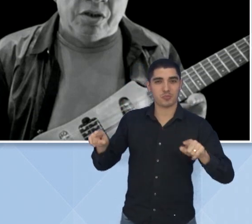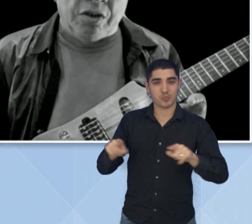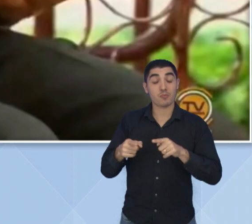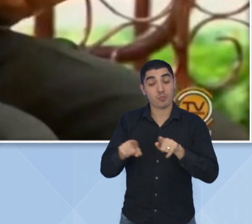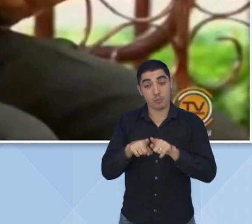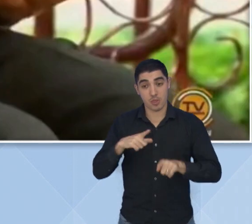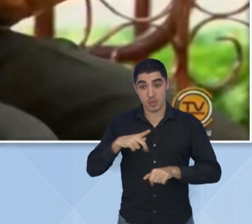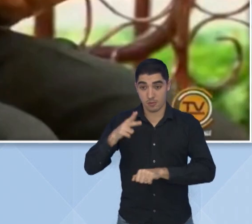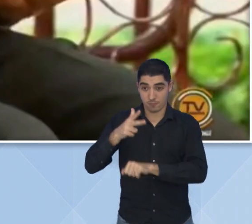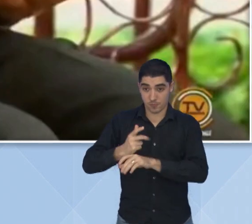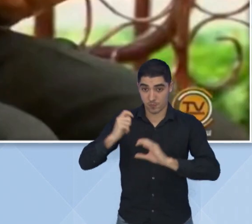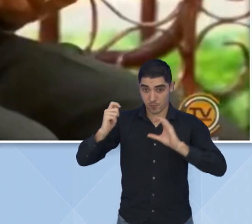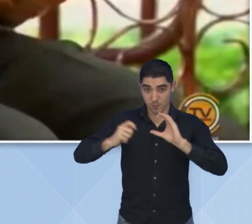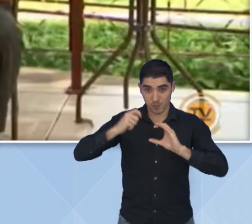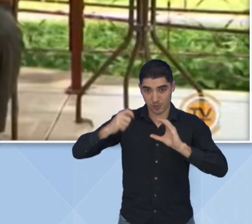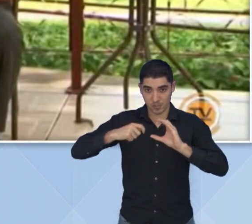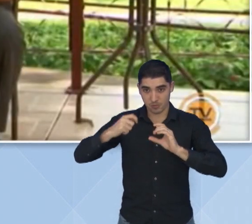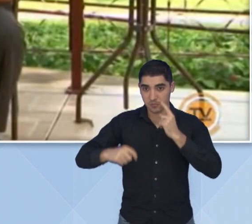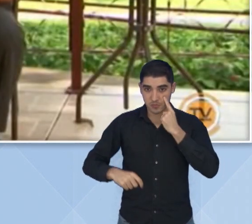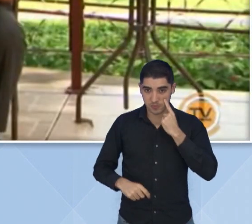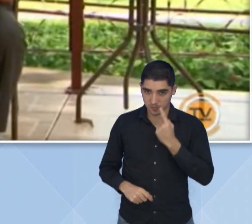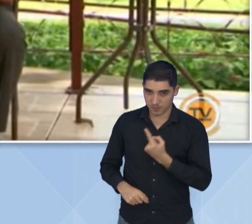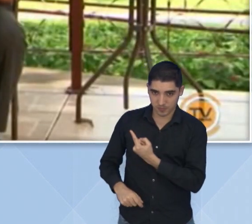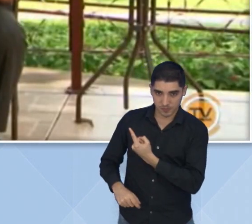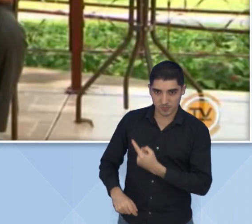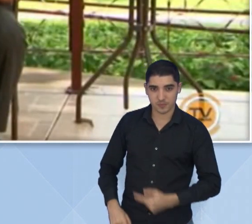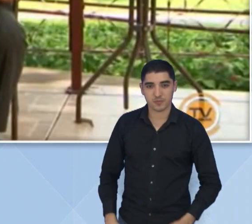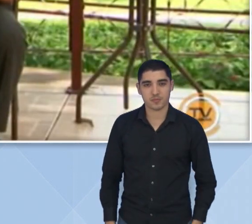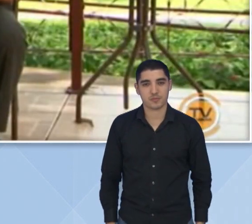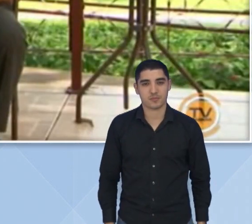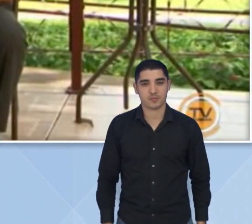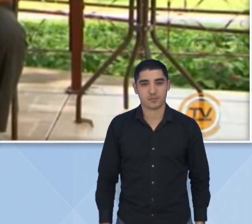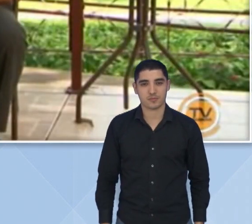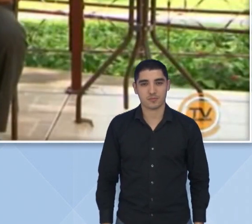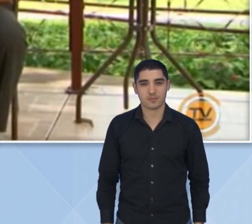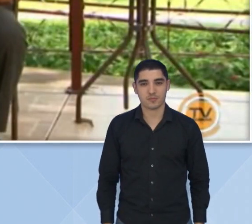um vídeo do Braguinha, por gentileza.